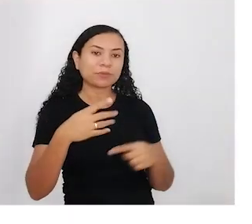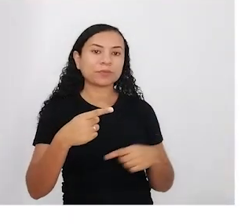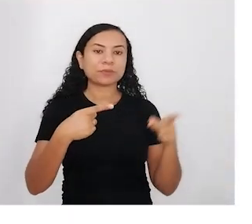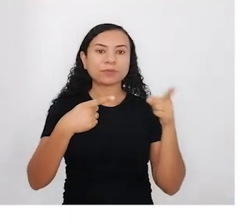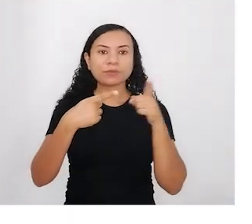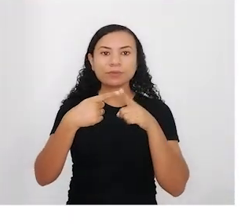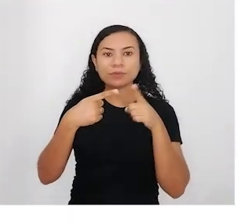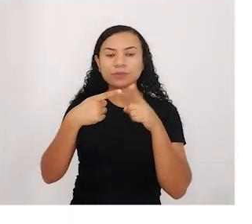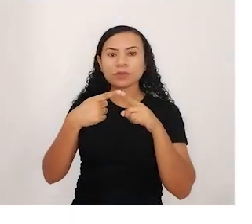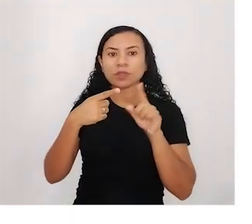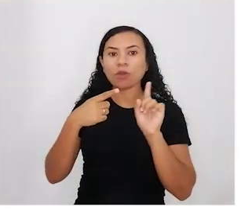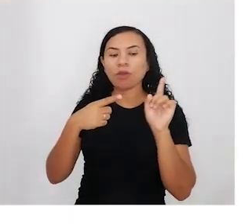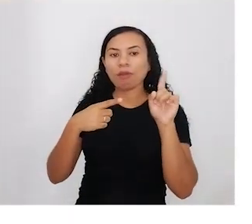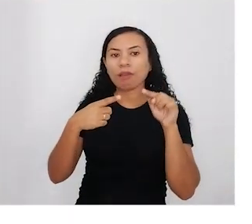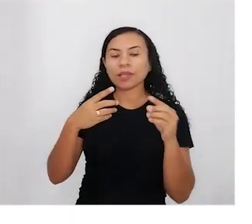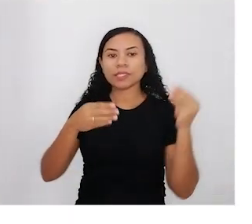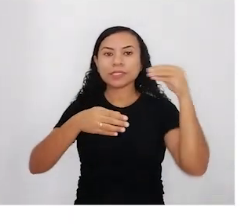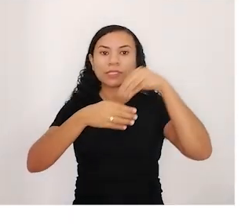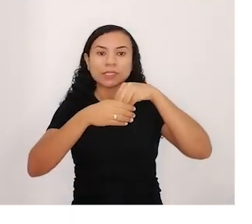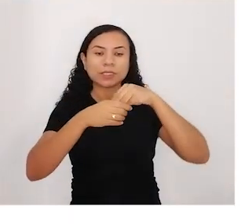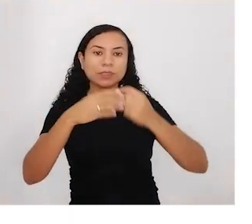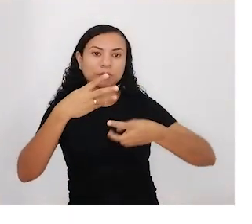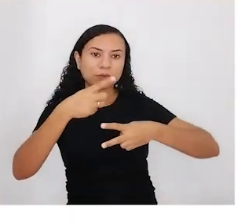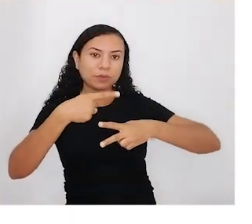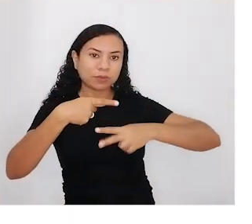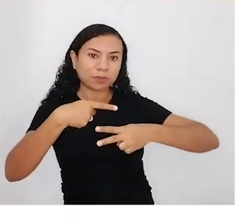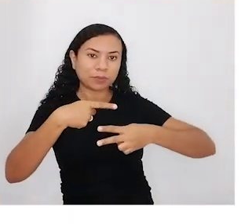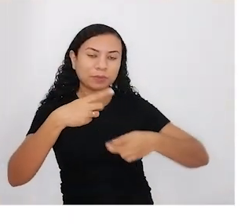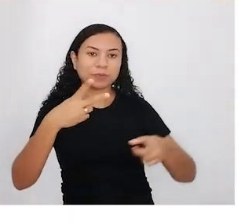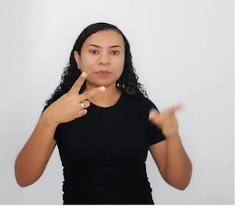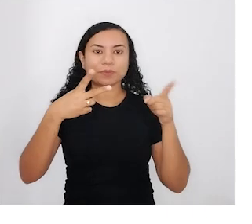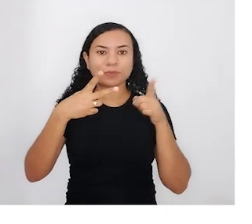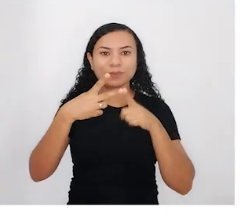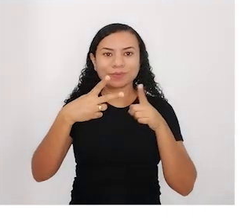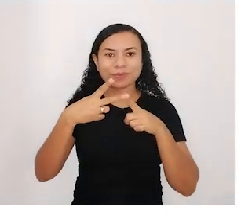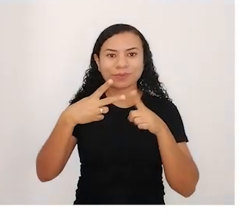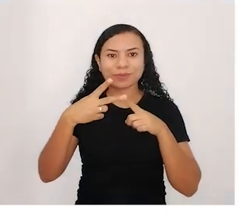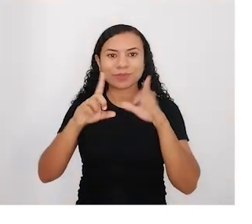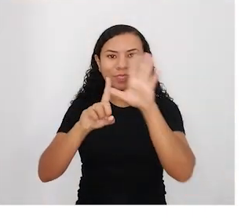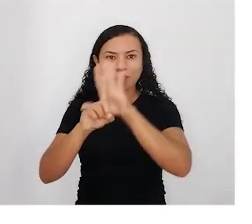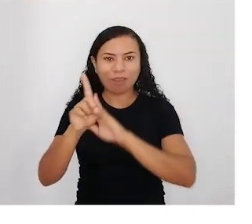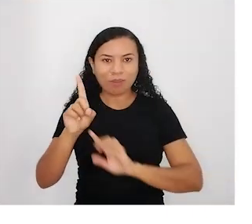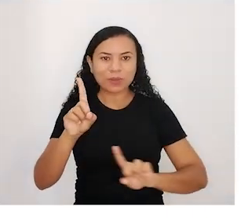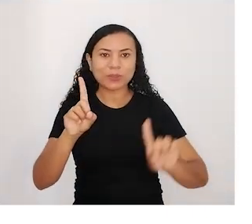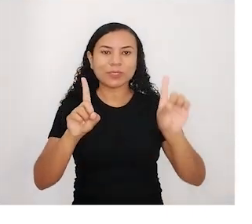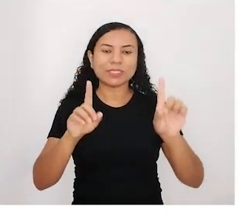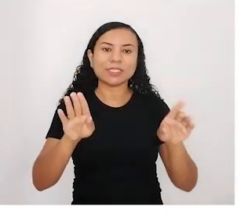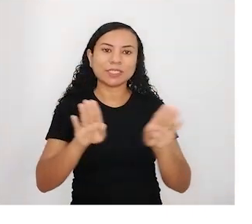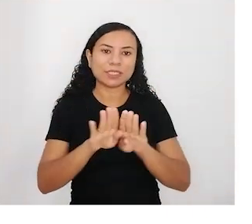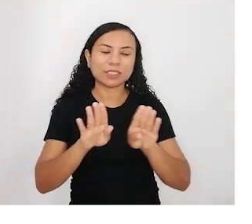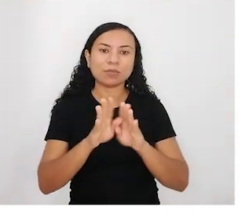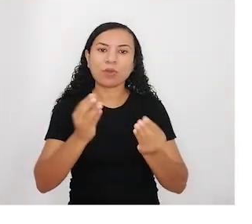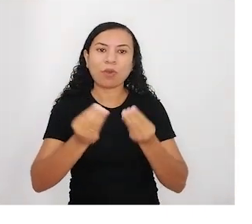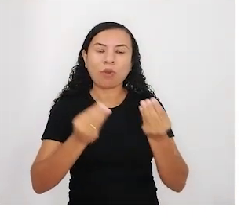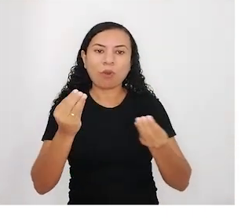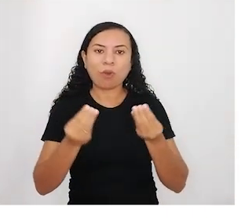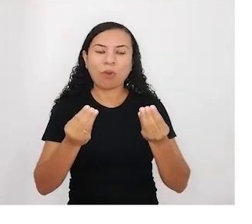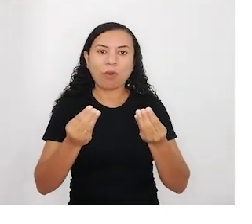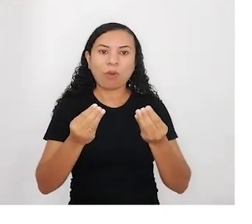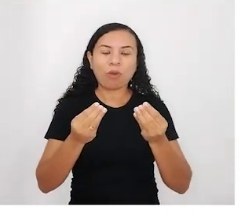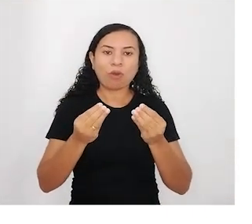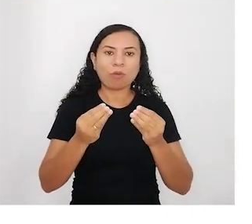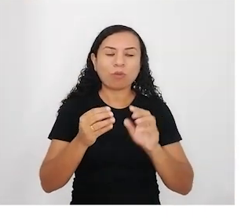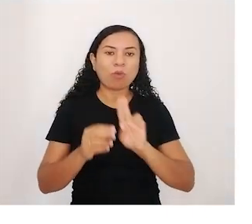in vitro, que é feita em laboratório. Clonagem reprodutiva, né? Você tem a produção de células reprodutoras a partir